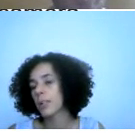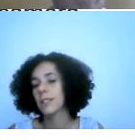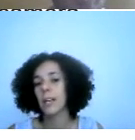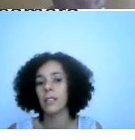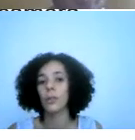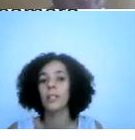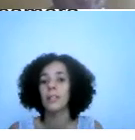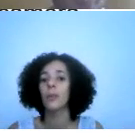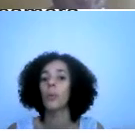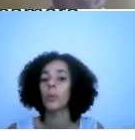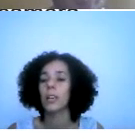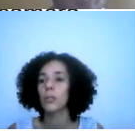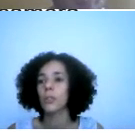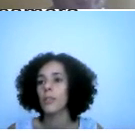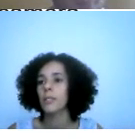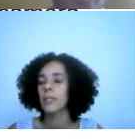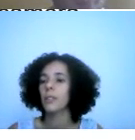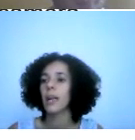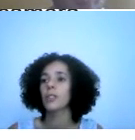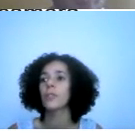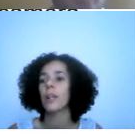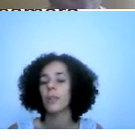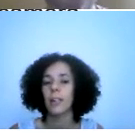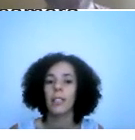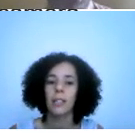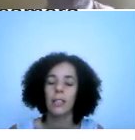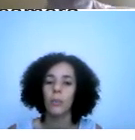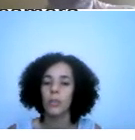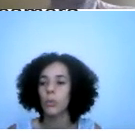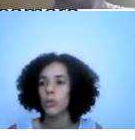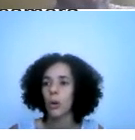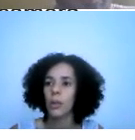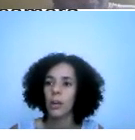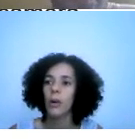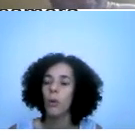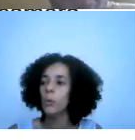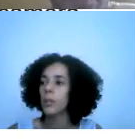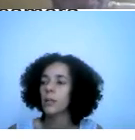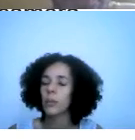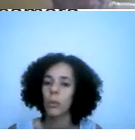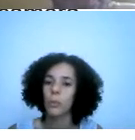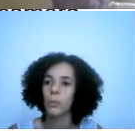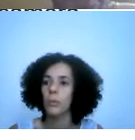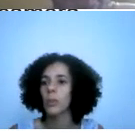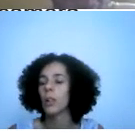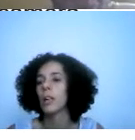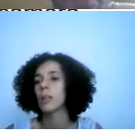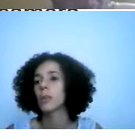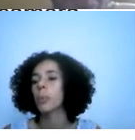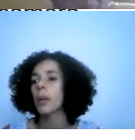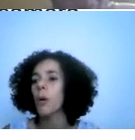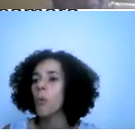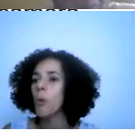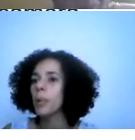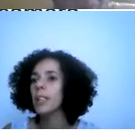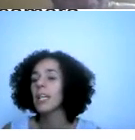porque essas áreas não nasceram como unidades de conservação, né, elas tiveram, quer queira, quer não, na sua história, contato com antrópico,